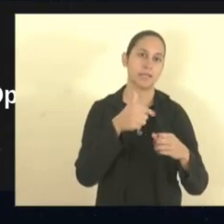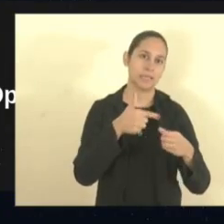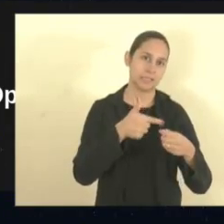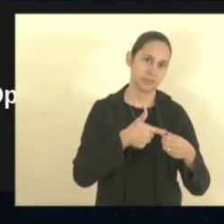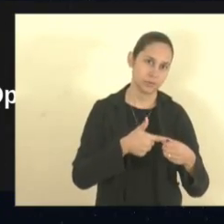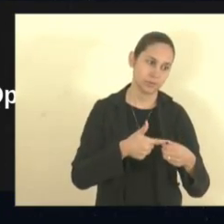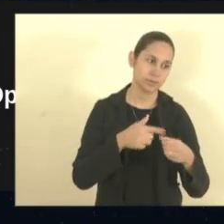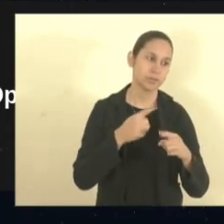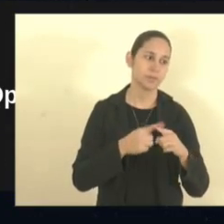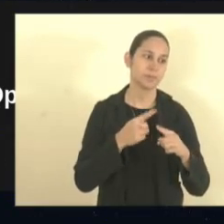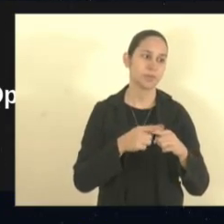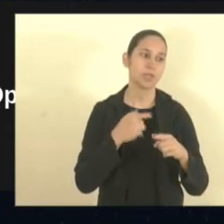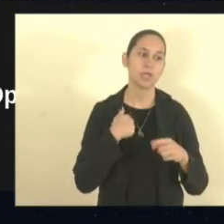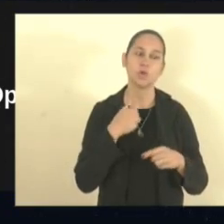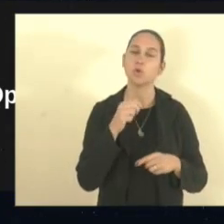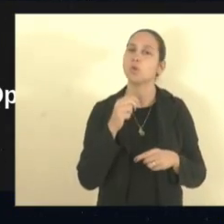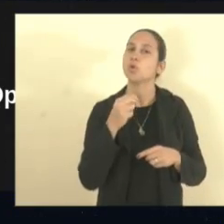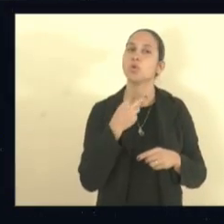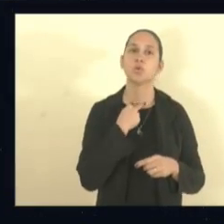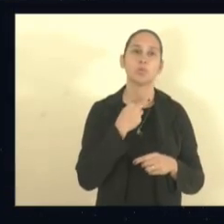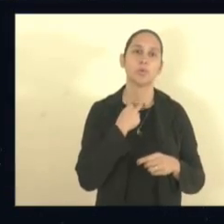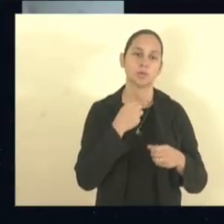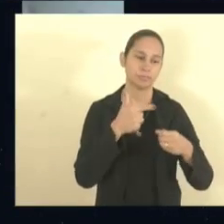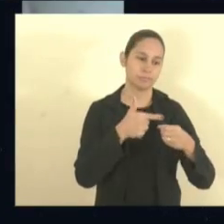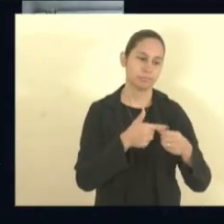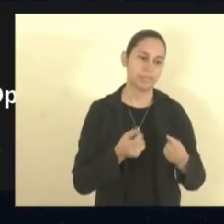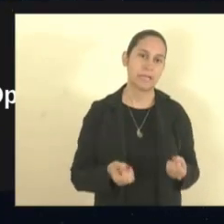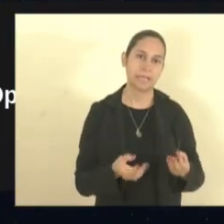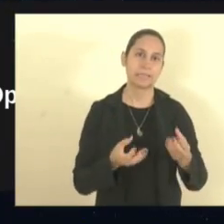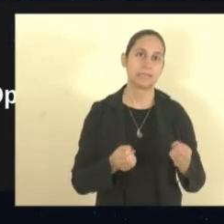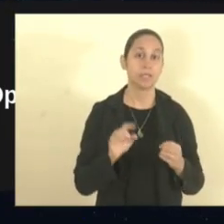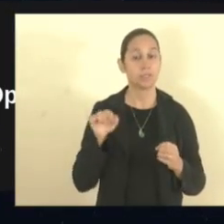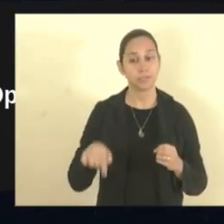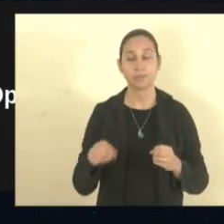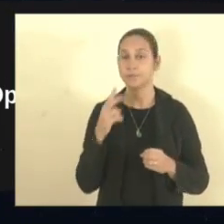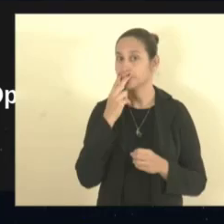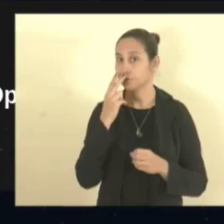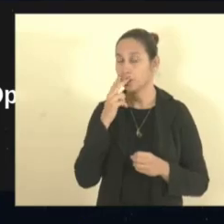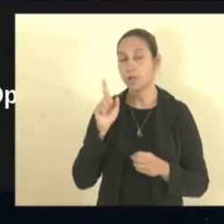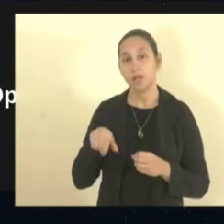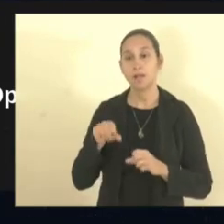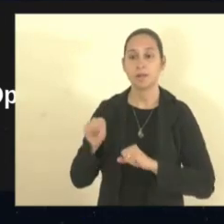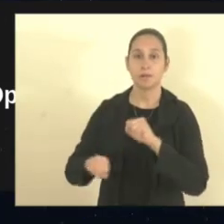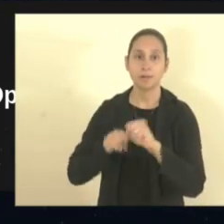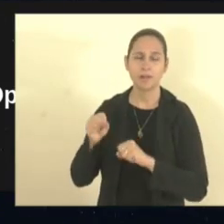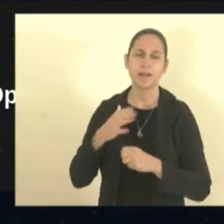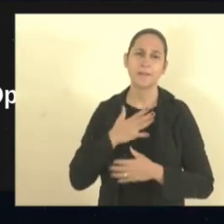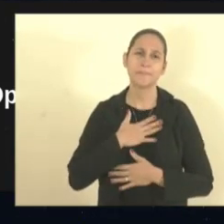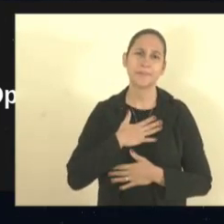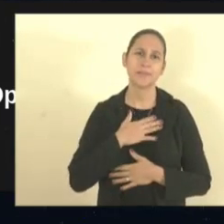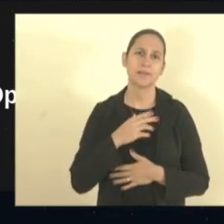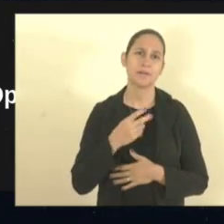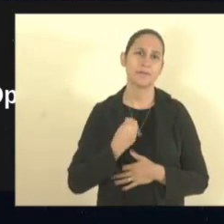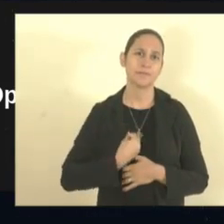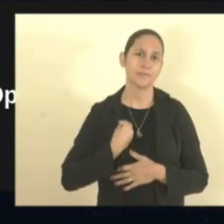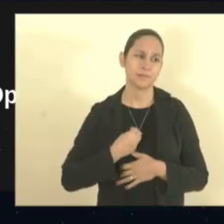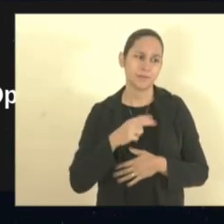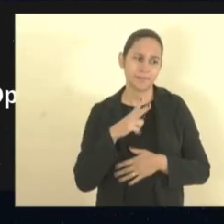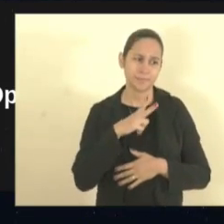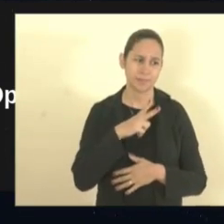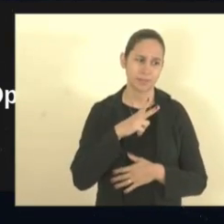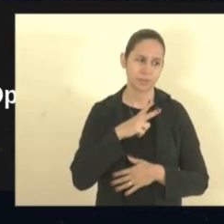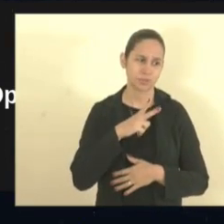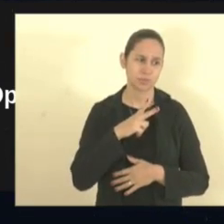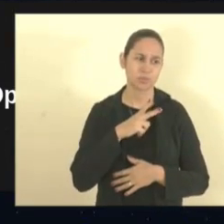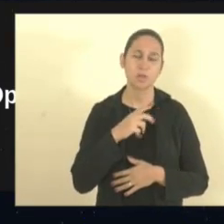com dinheiro do povo, e em Vitória eu fico de bicicleta. E isso é uma vida particular, deputado. Eu não entrei na